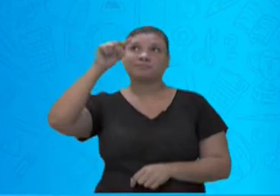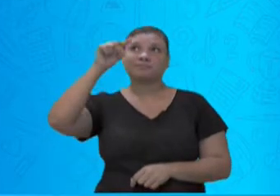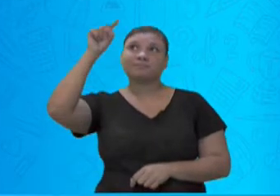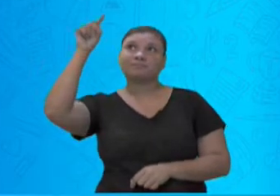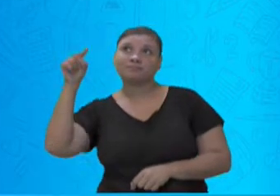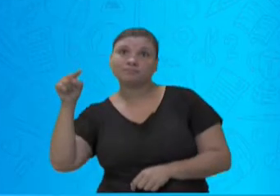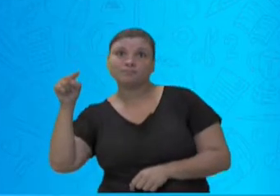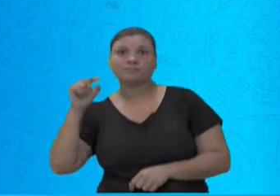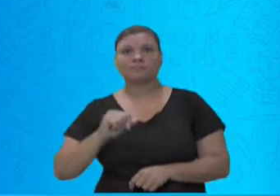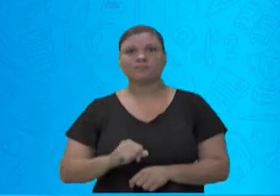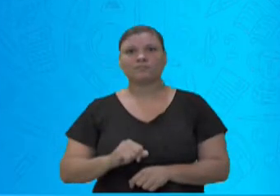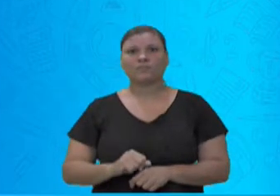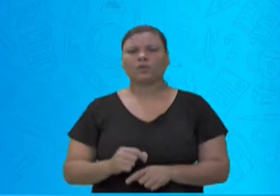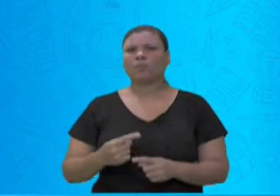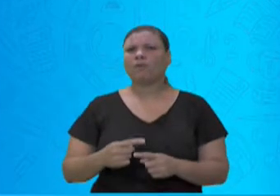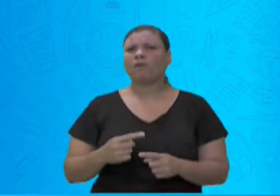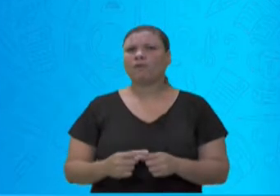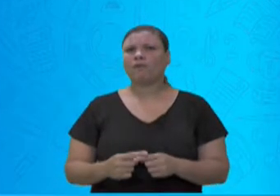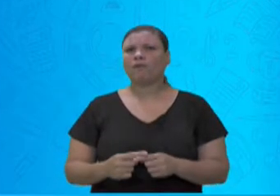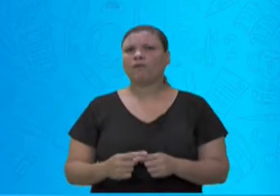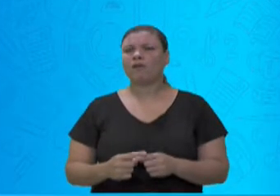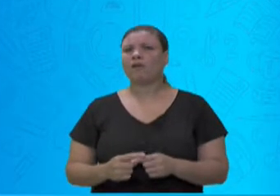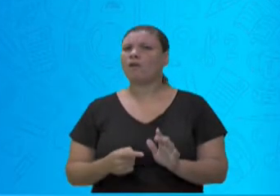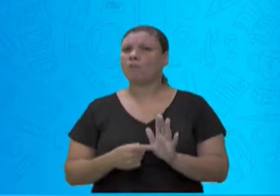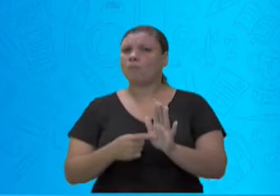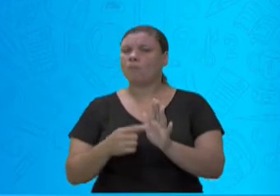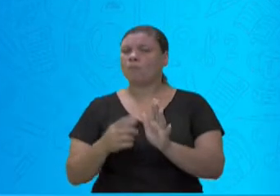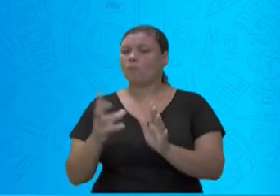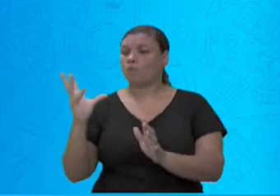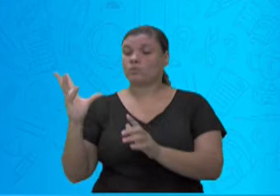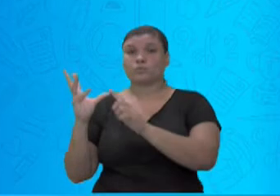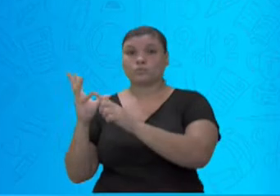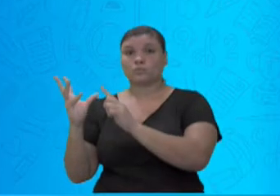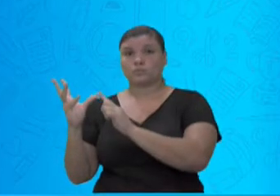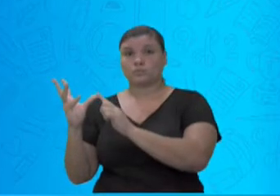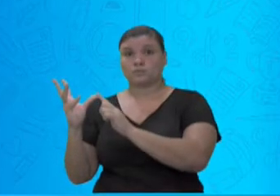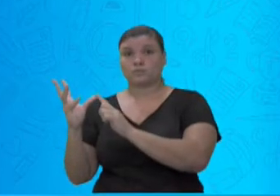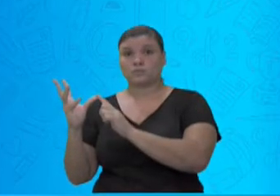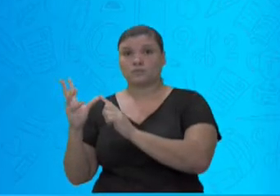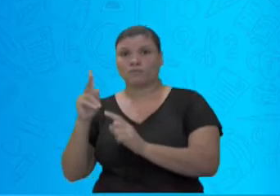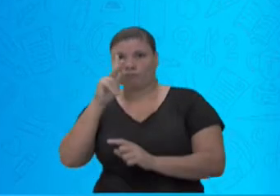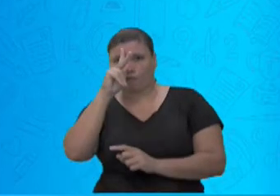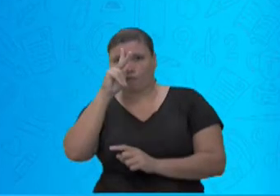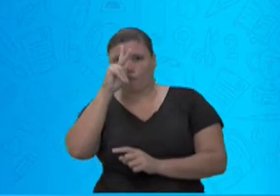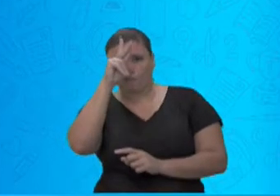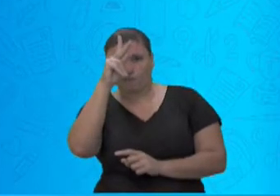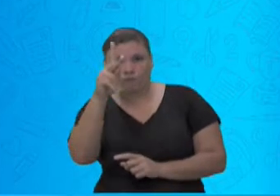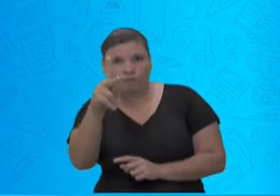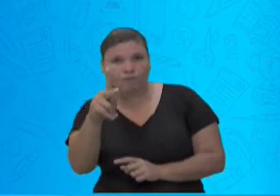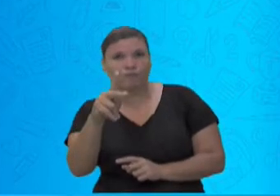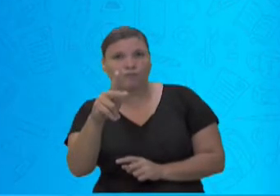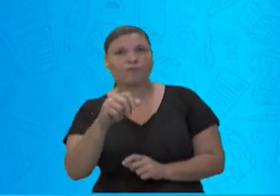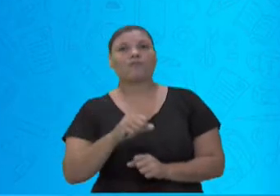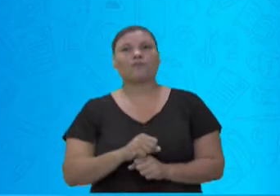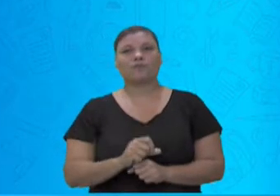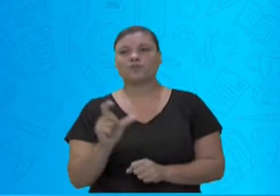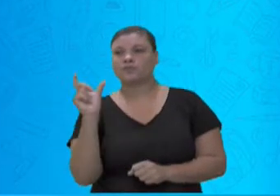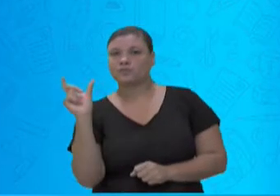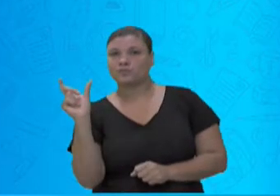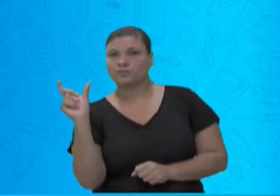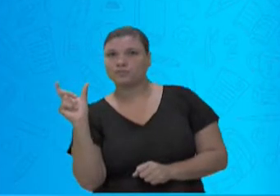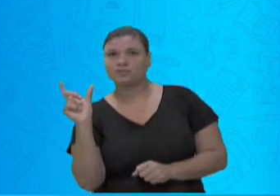que destacam vogais tônicas. Sim, trata também dos acentos, da